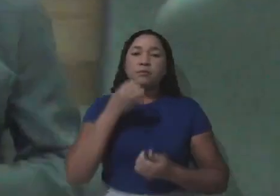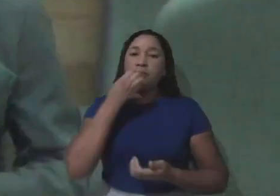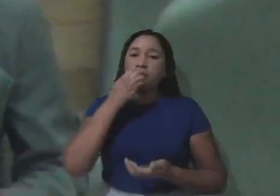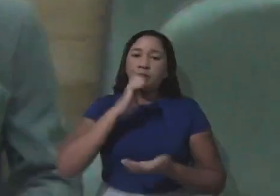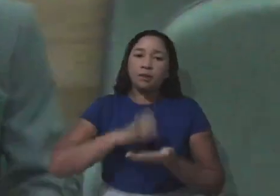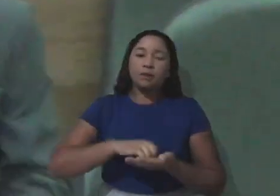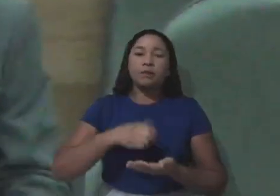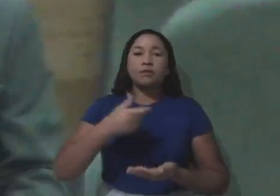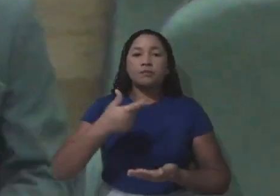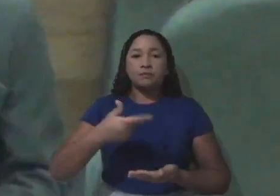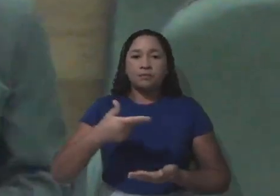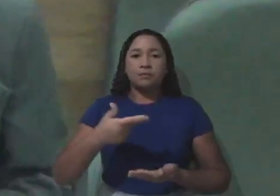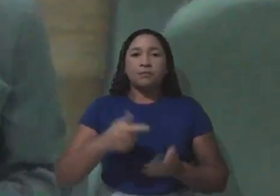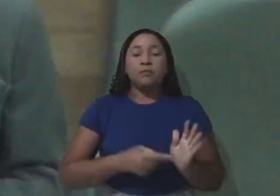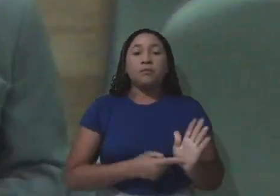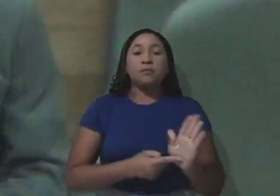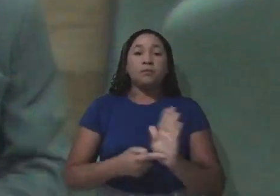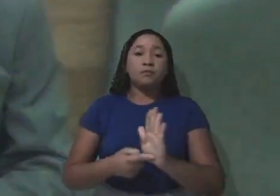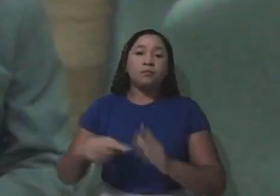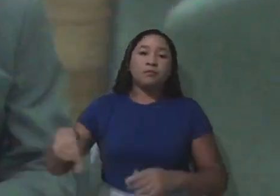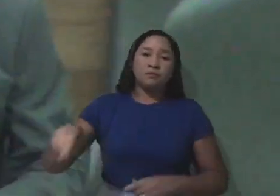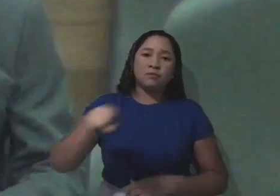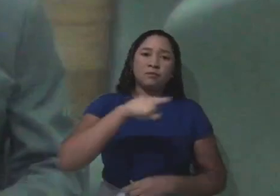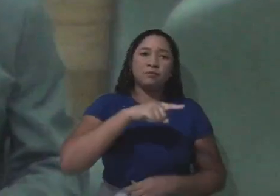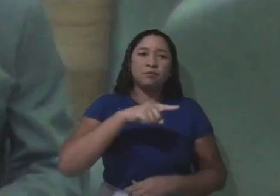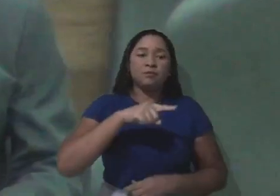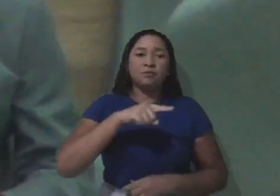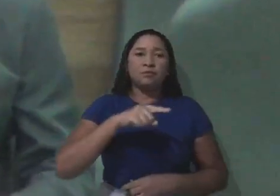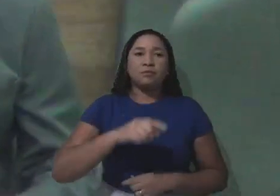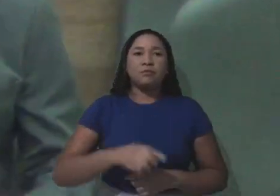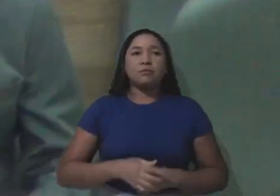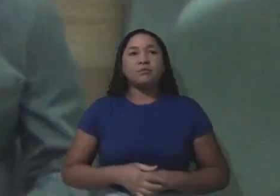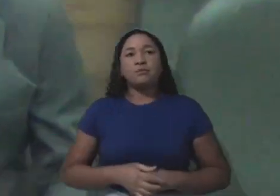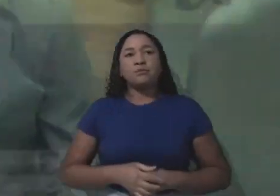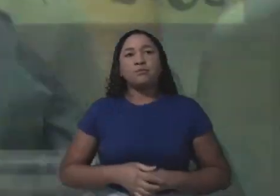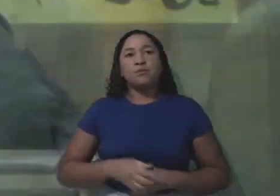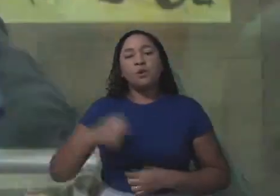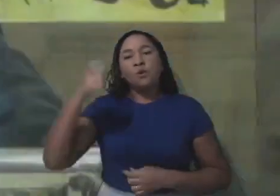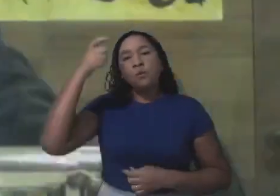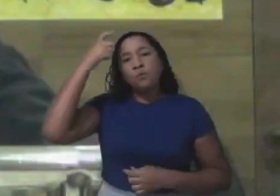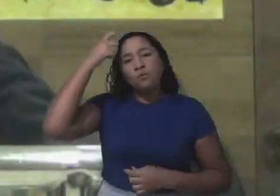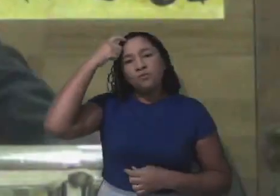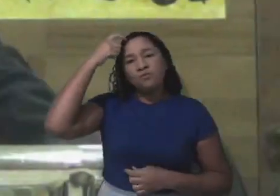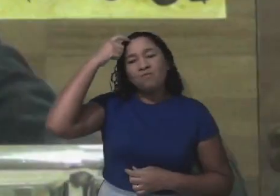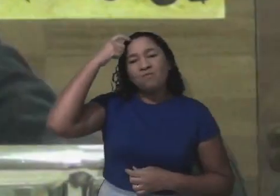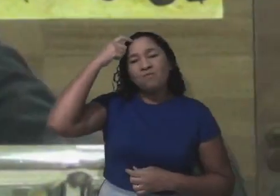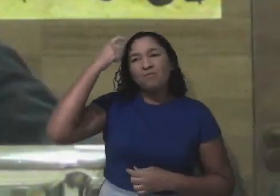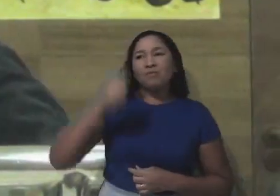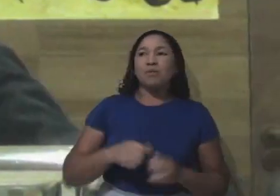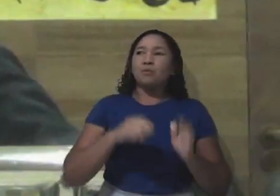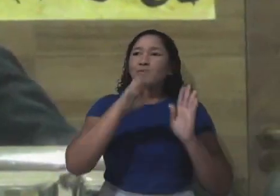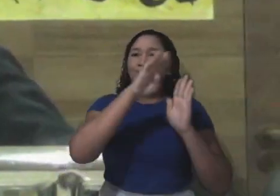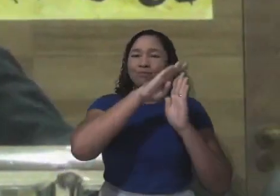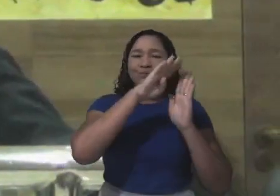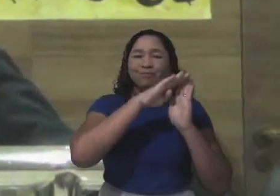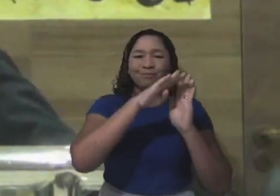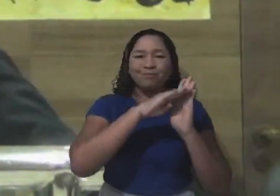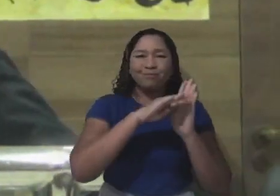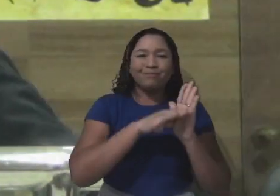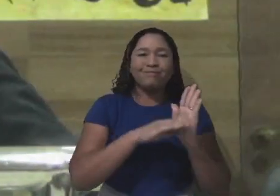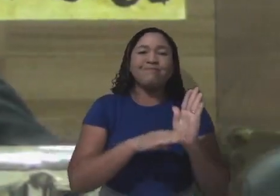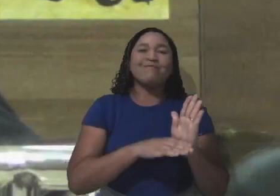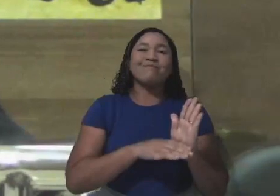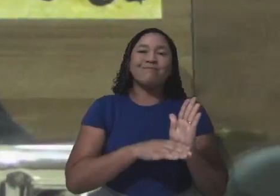o quanto o conhecimento dos fatos, da